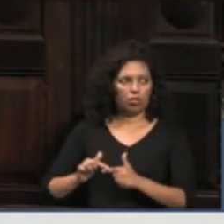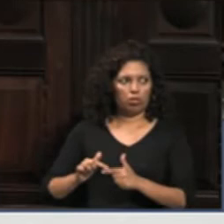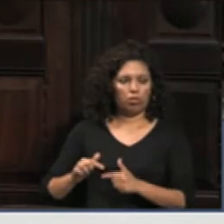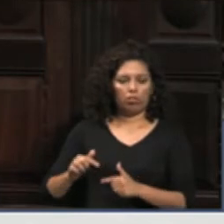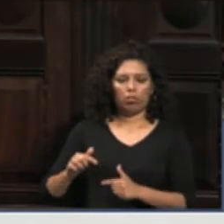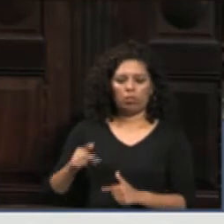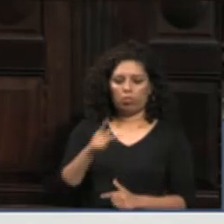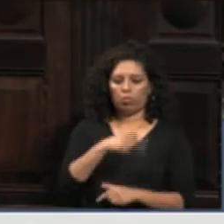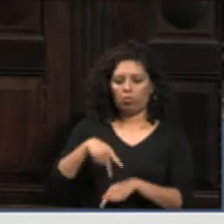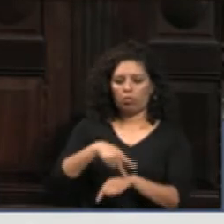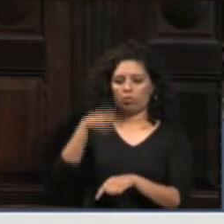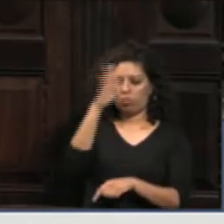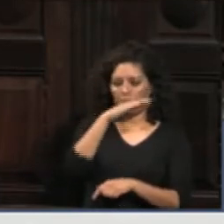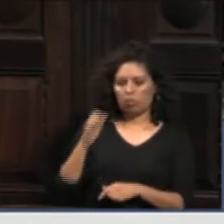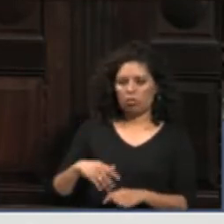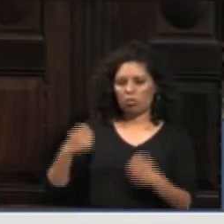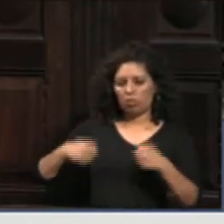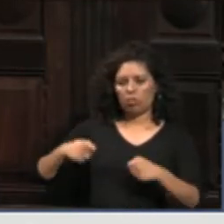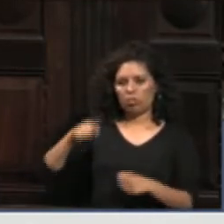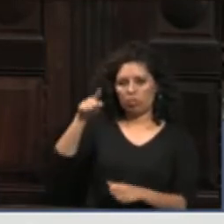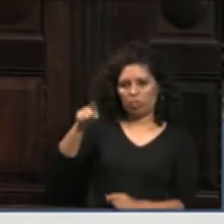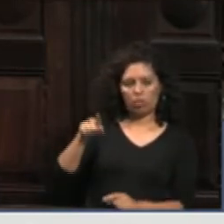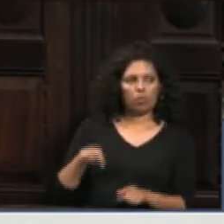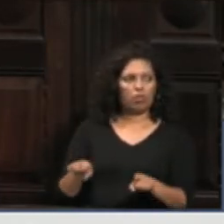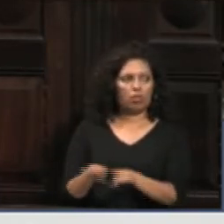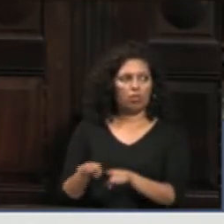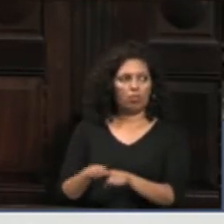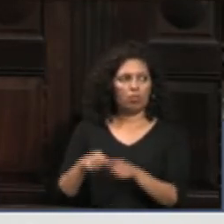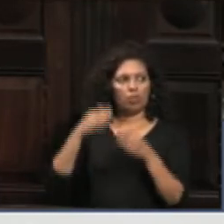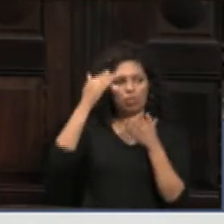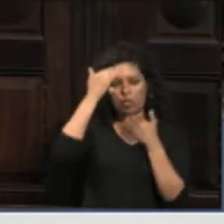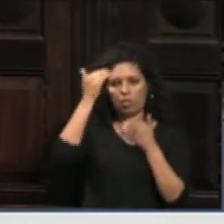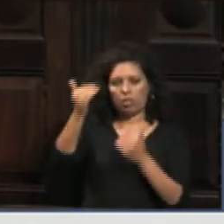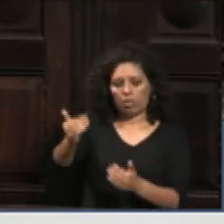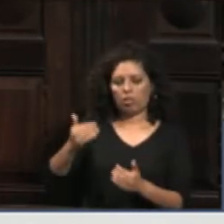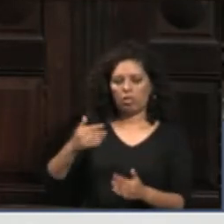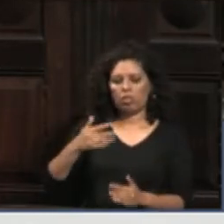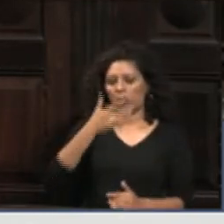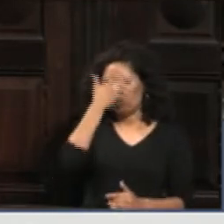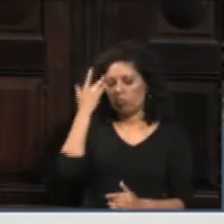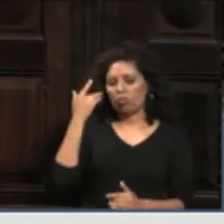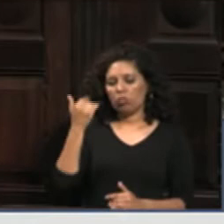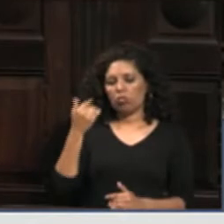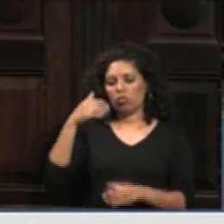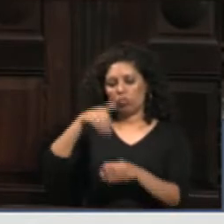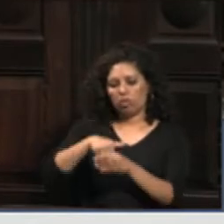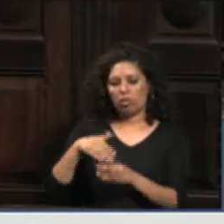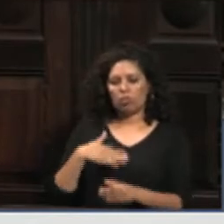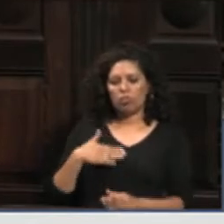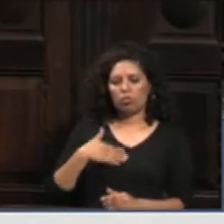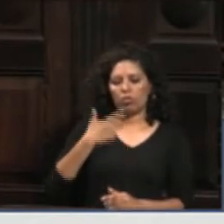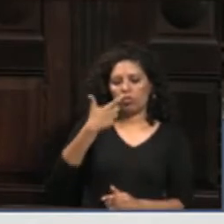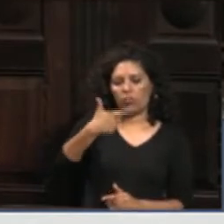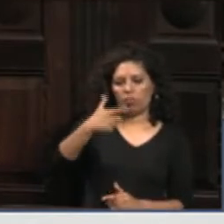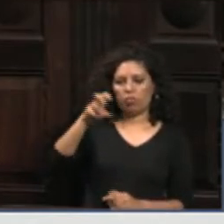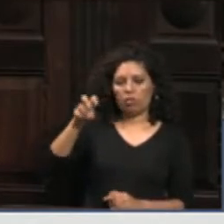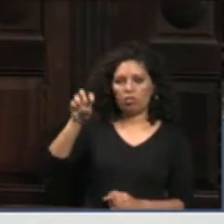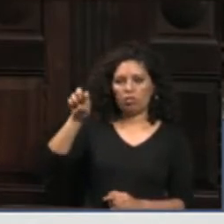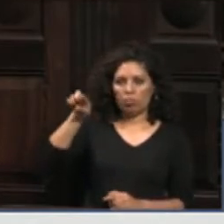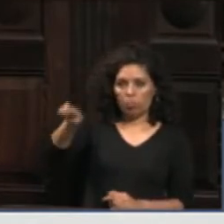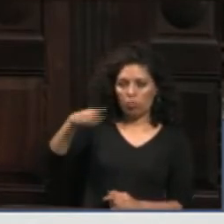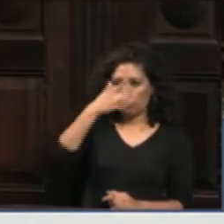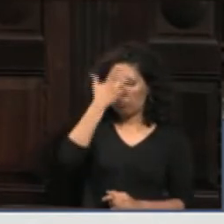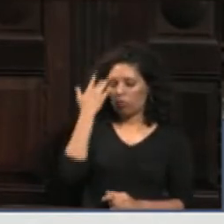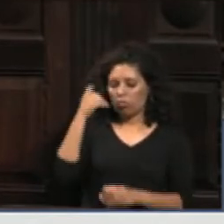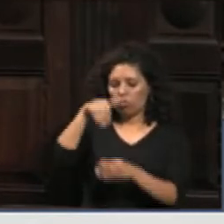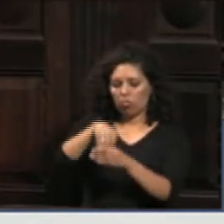precisar muito de Vossa Excelência. Queria aqui agradecer aos quase 25 mil eleitores que tiveram a oportunidade